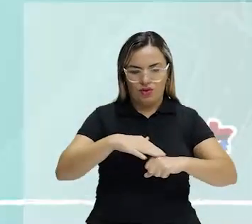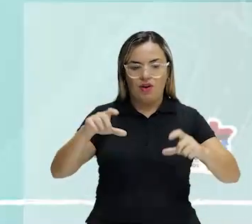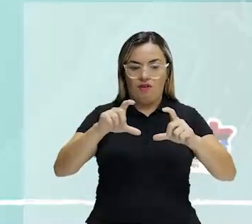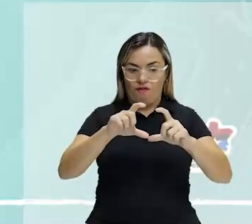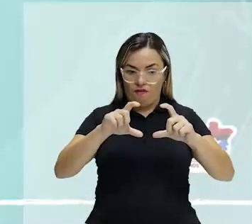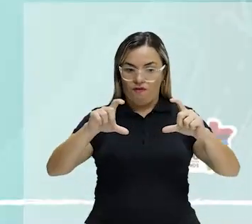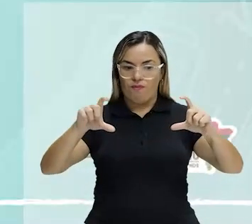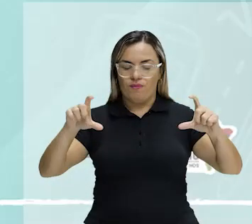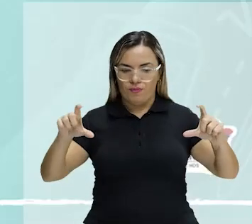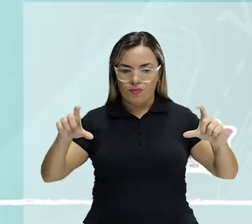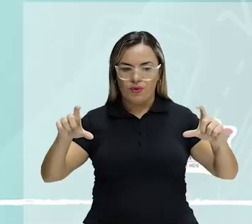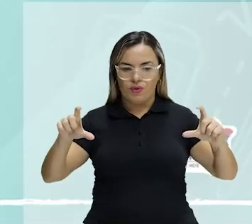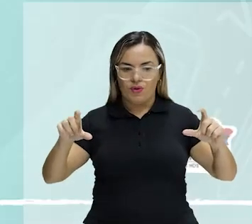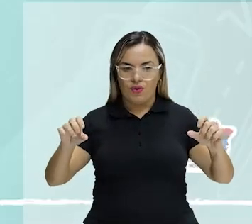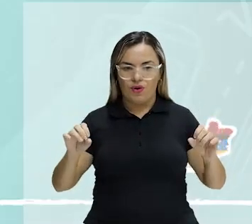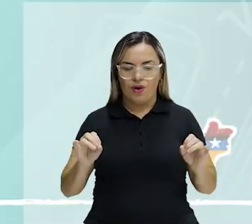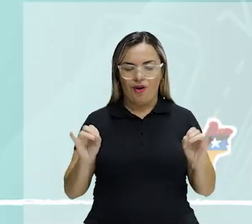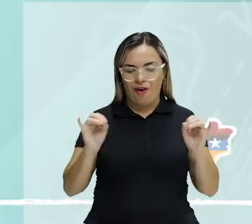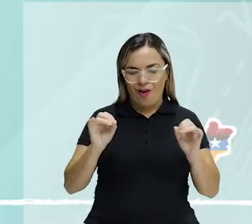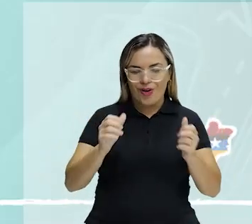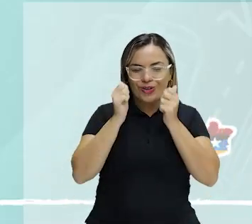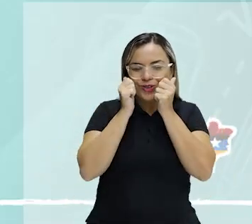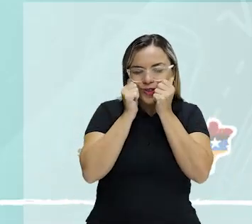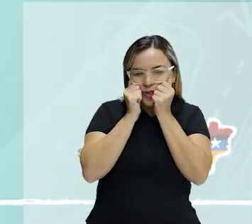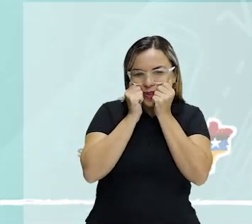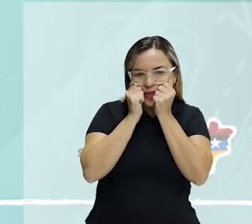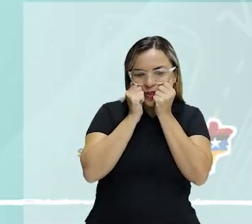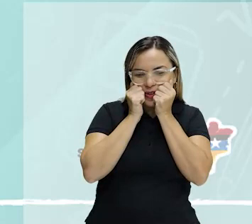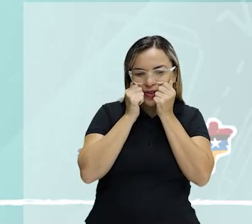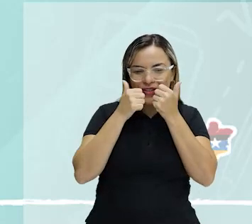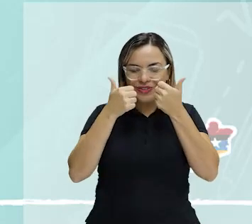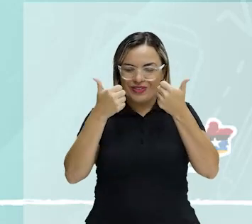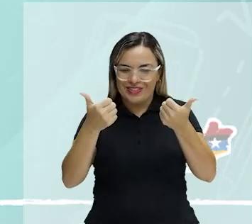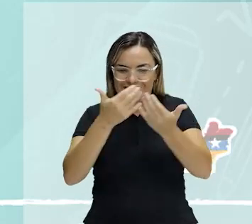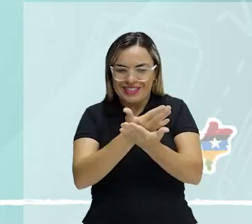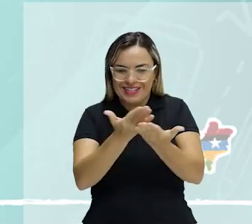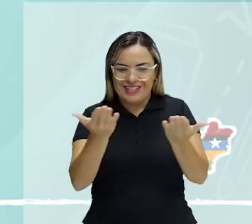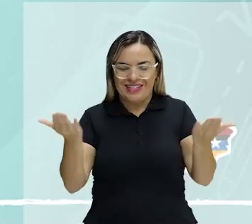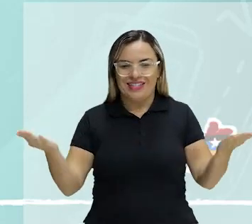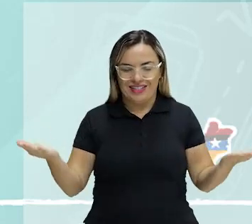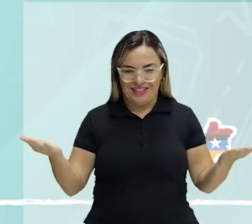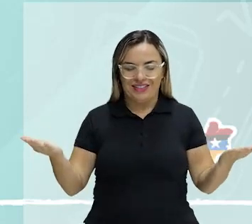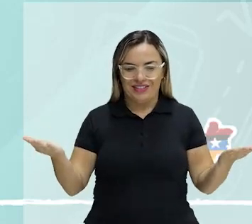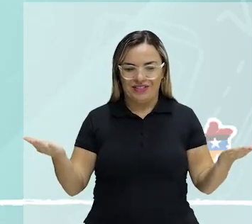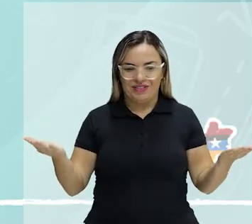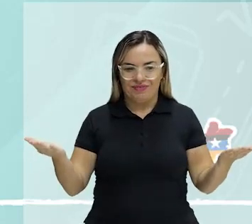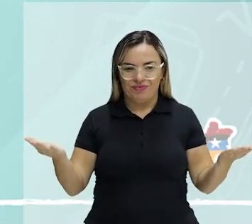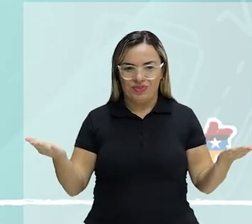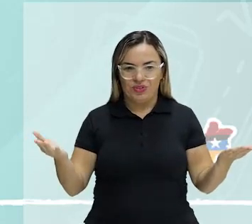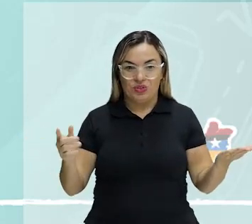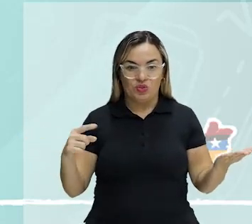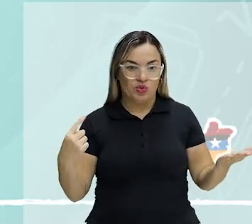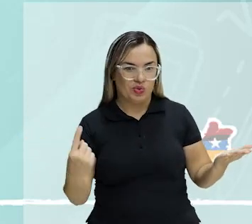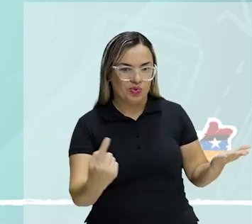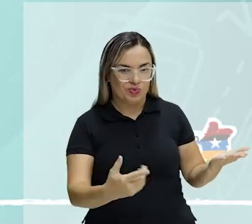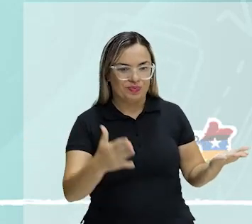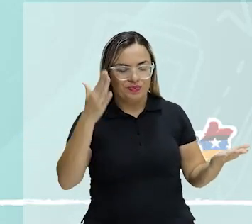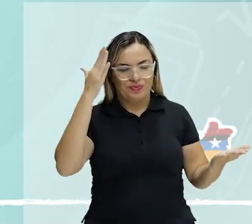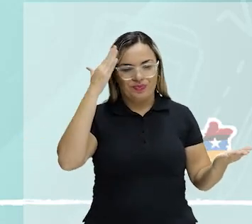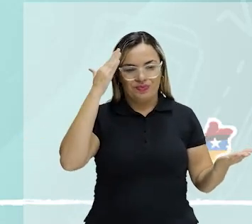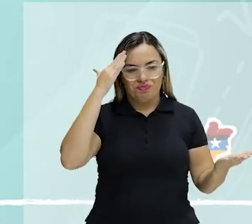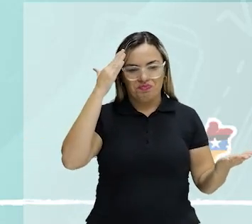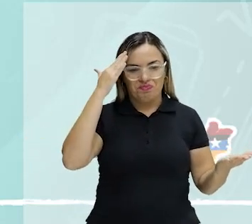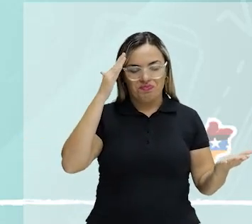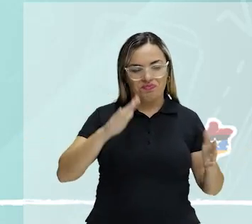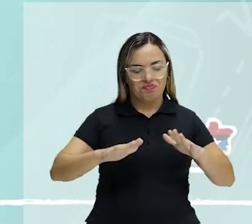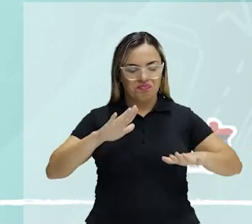frase, quando eu digo, olá, chuchus, tudo bem com vocês? Vocês me entendem, não entendem? Talvez vocês até